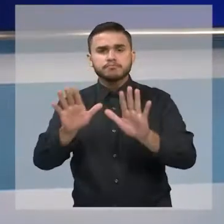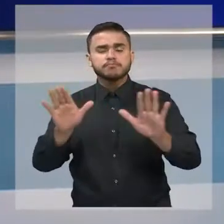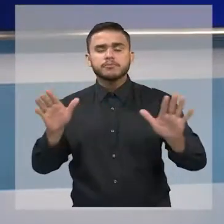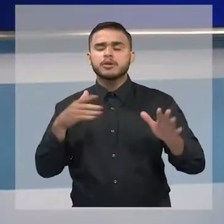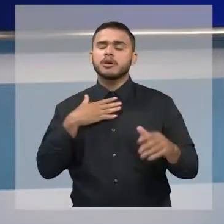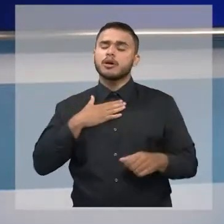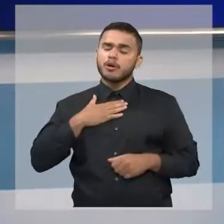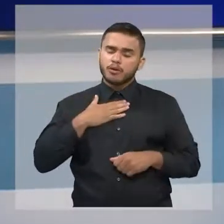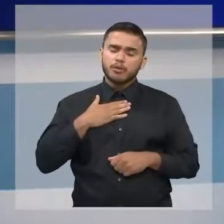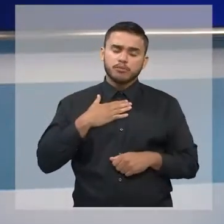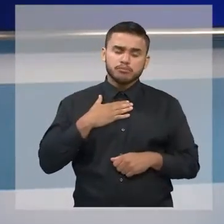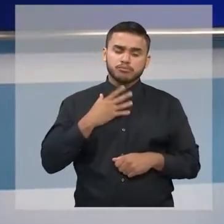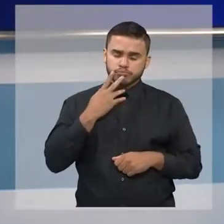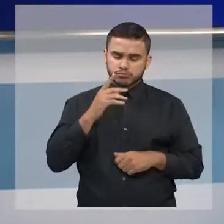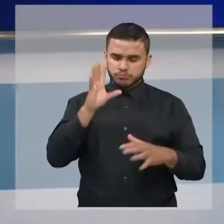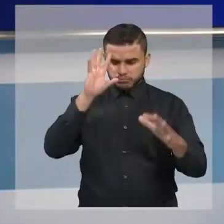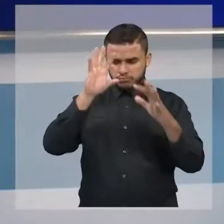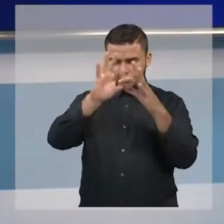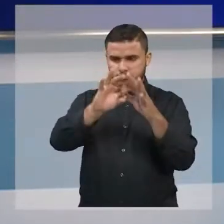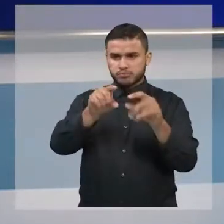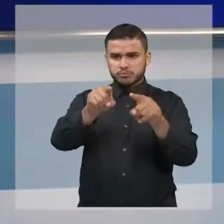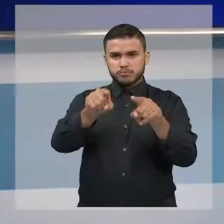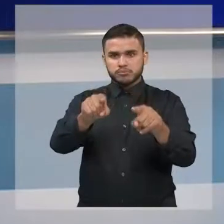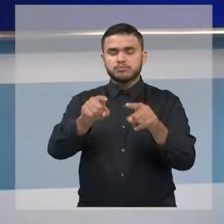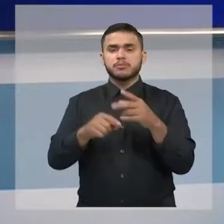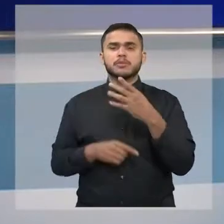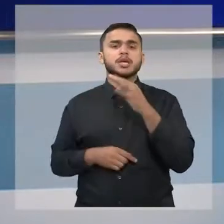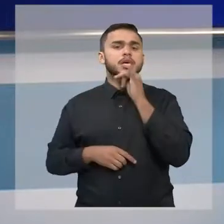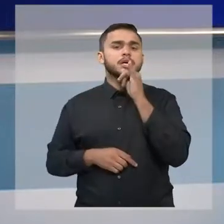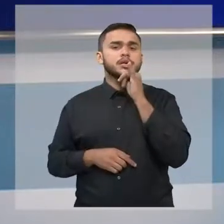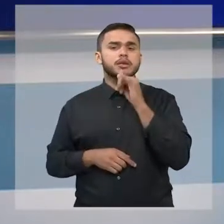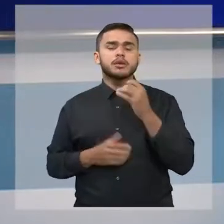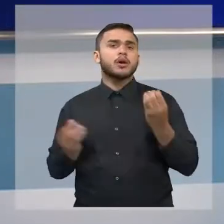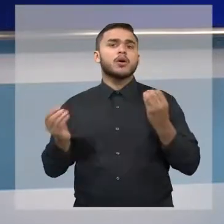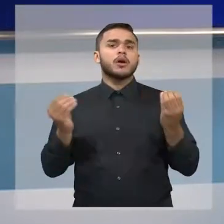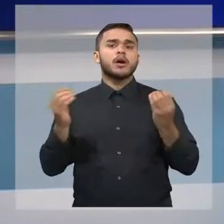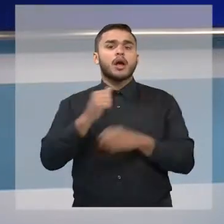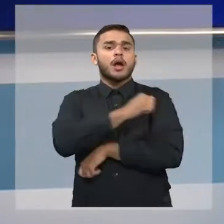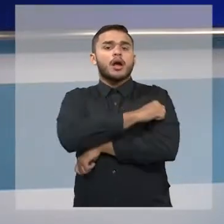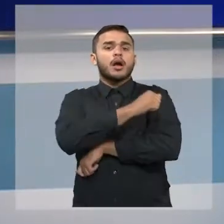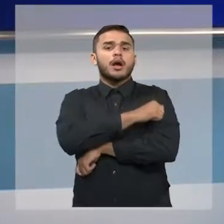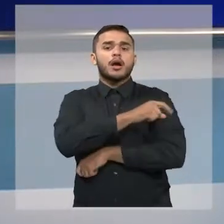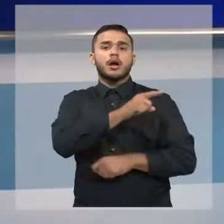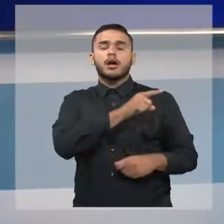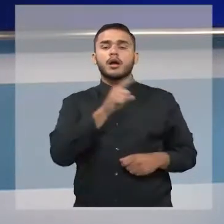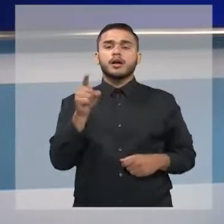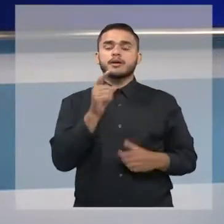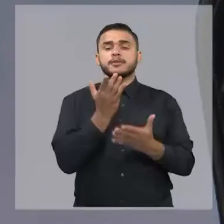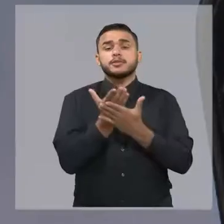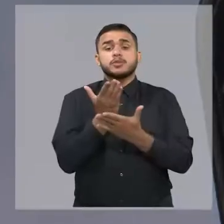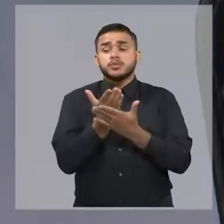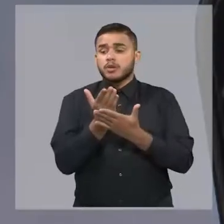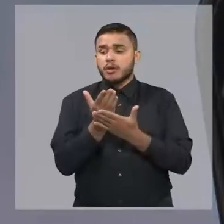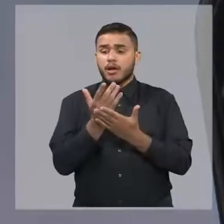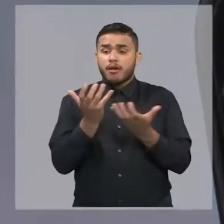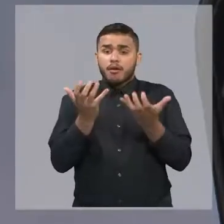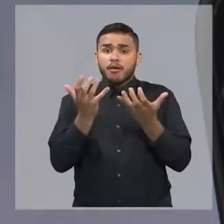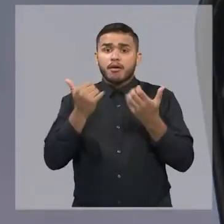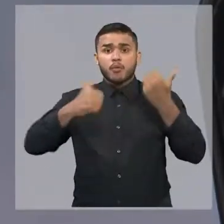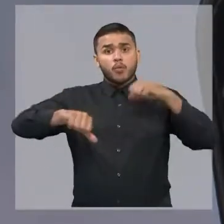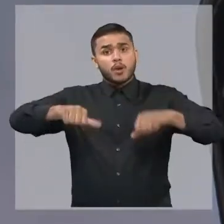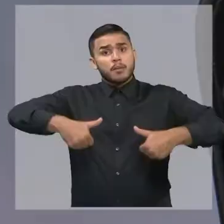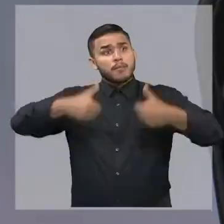perspectiva, que você acabou de dizer que o que interessa ao aluno é que o ensino seja de